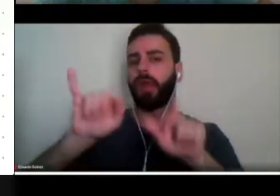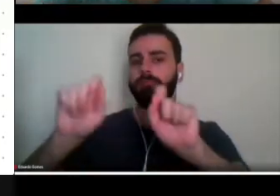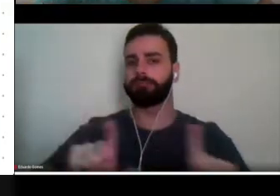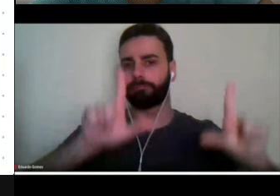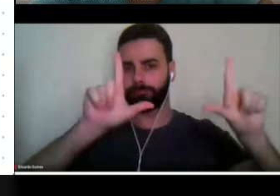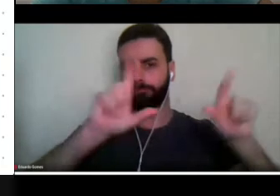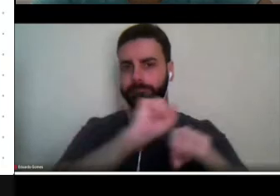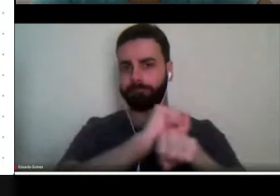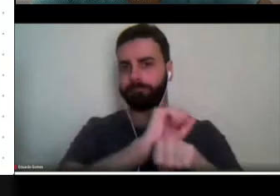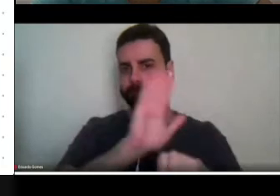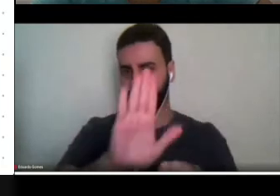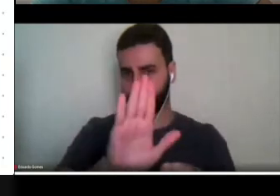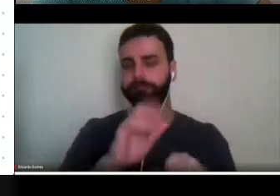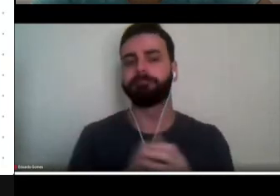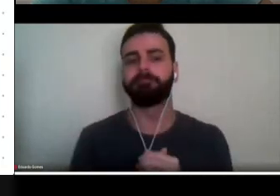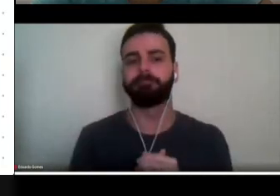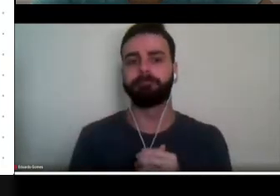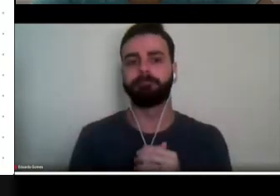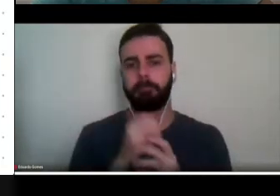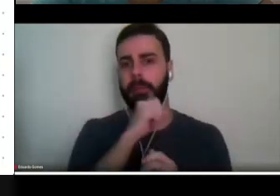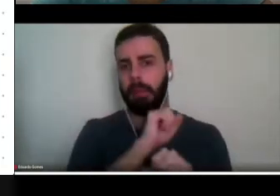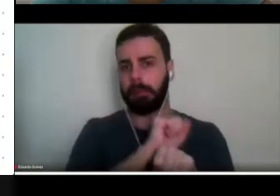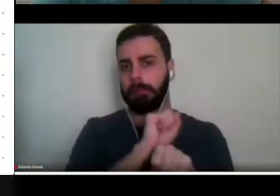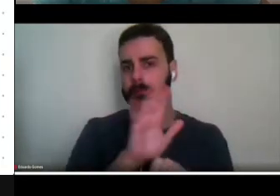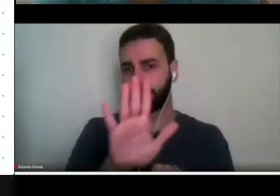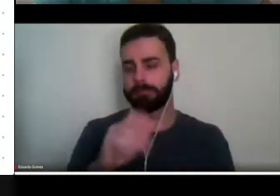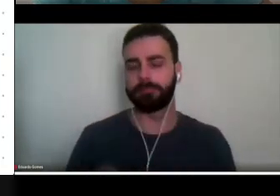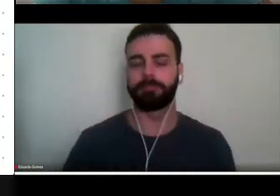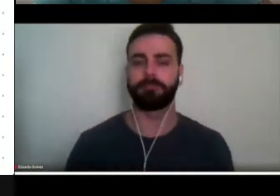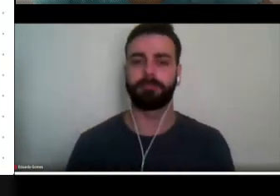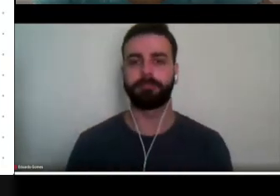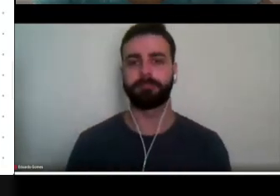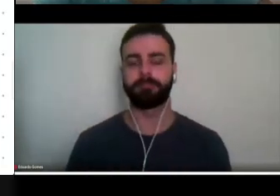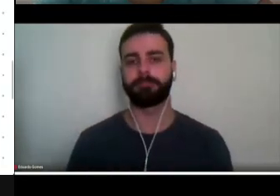É esse exercício aqui, ó. Tá faltando.